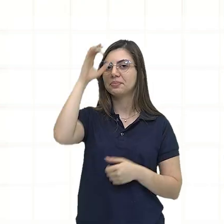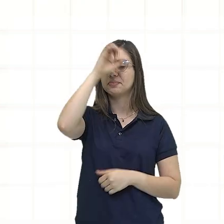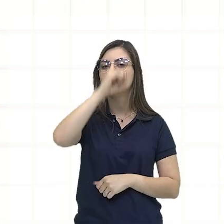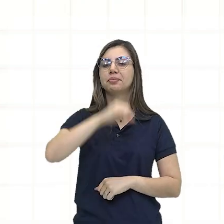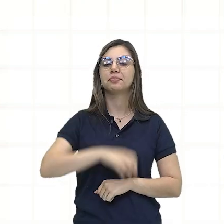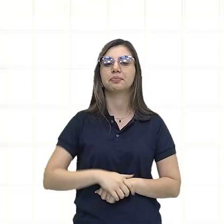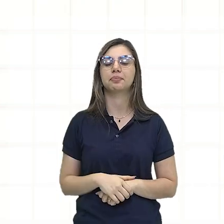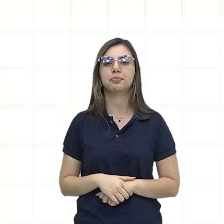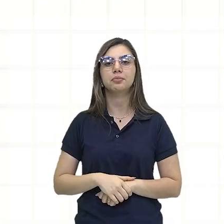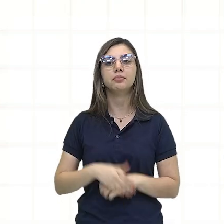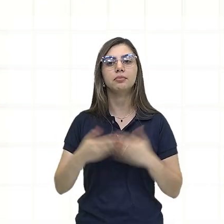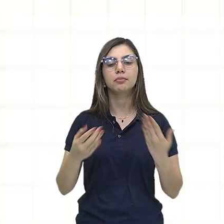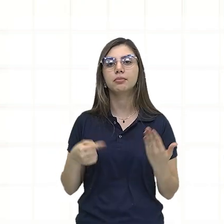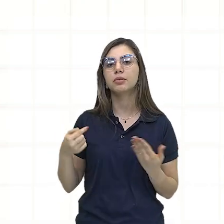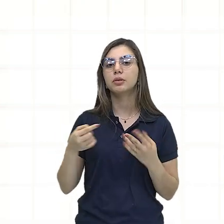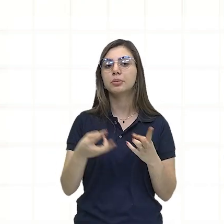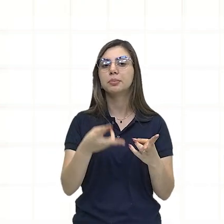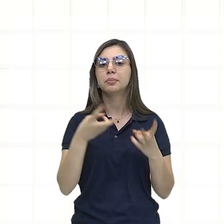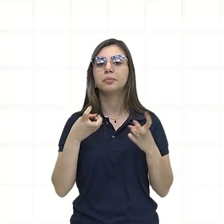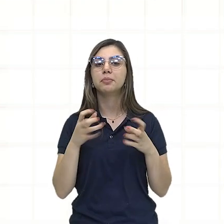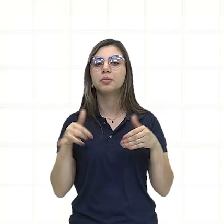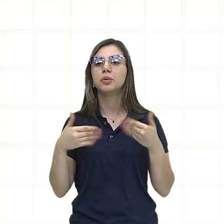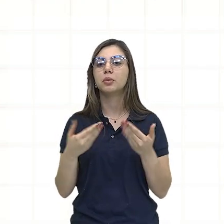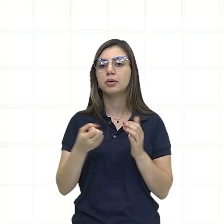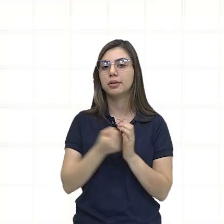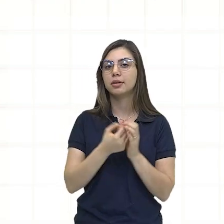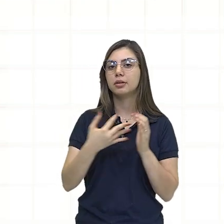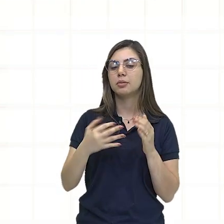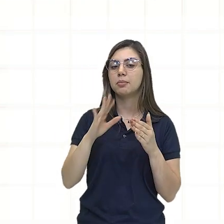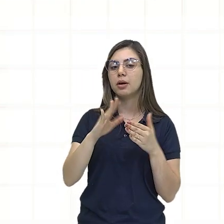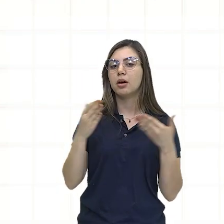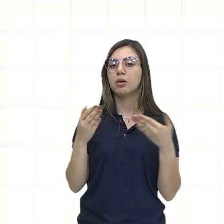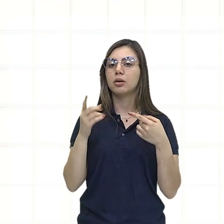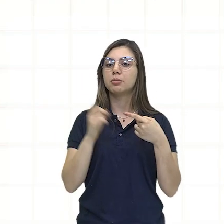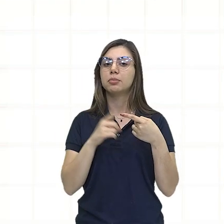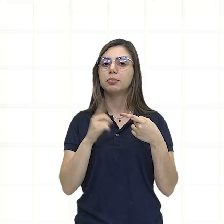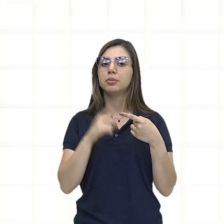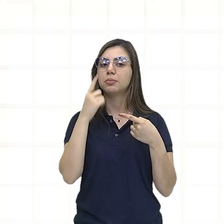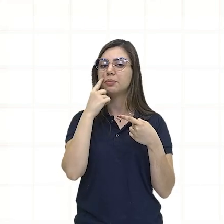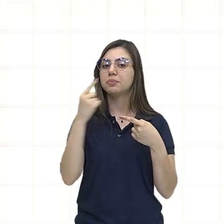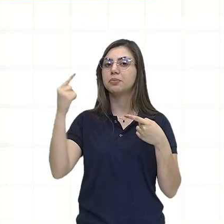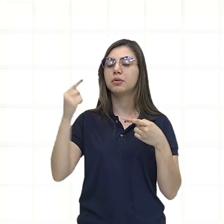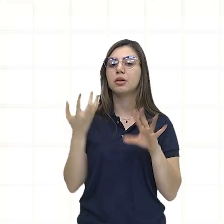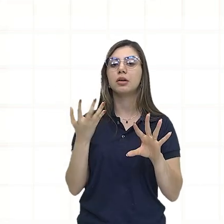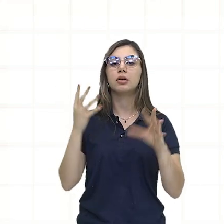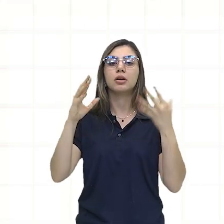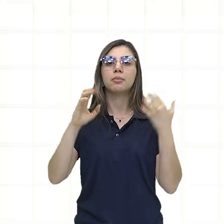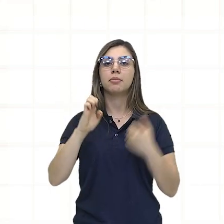climáticos. E aí, vamos observar as características inicialmente do clima